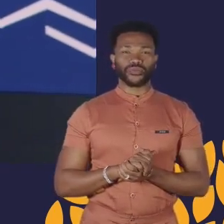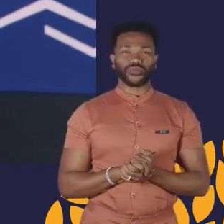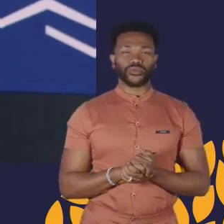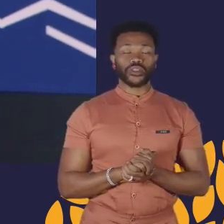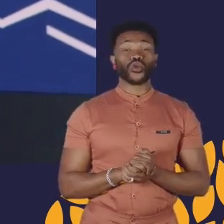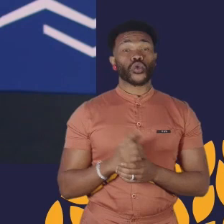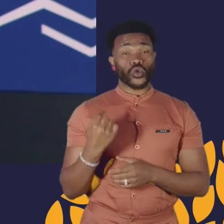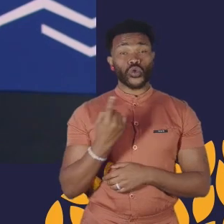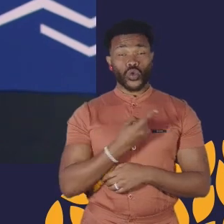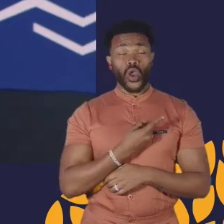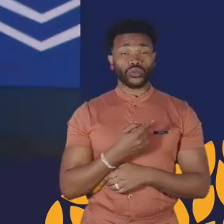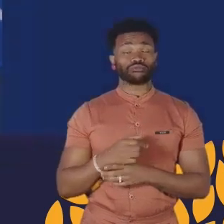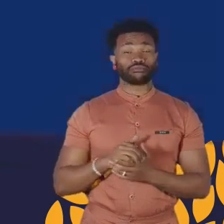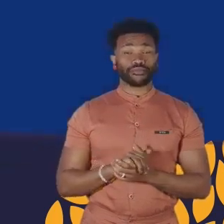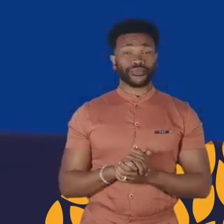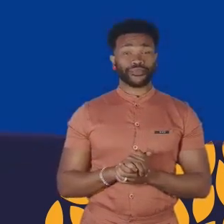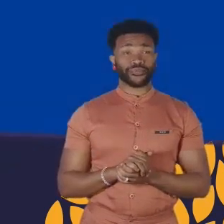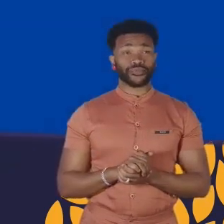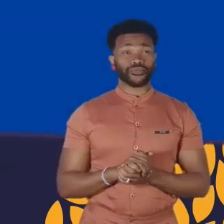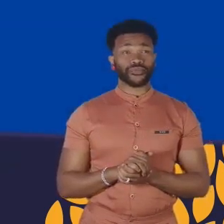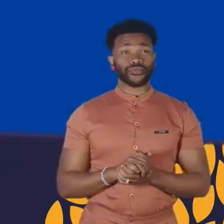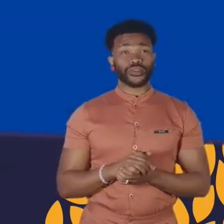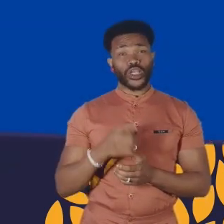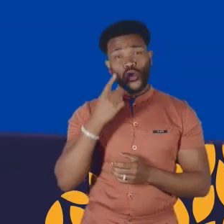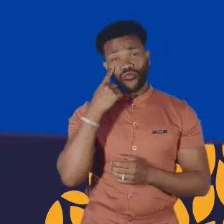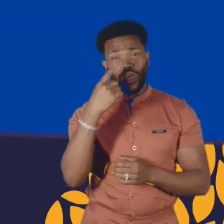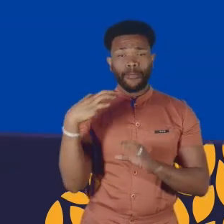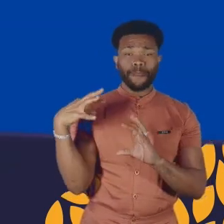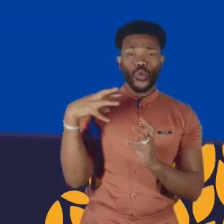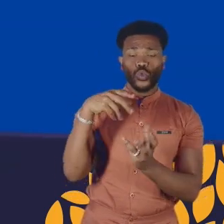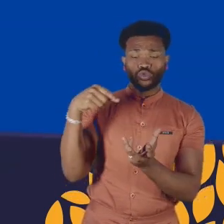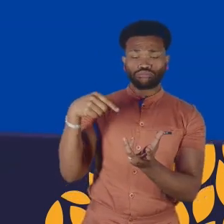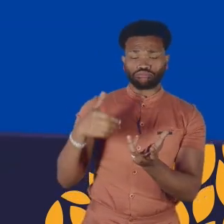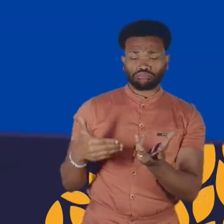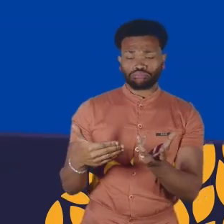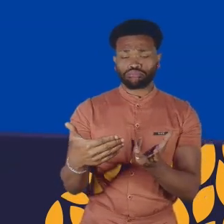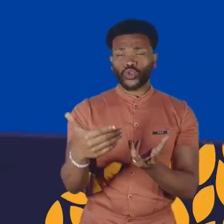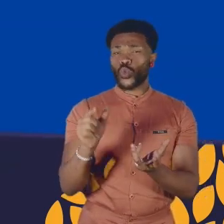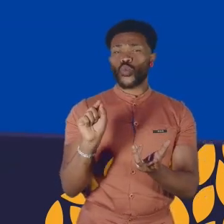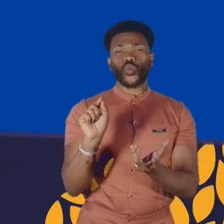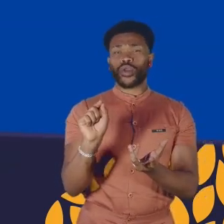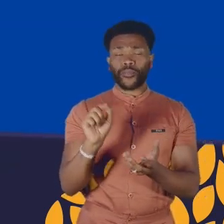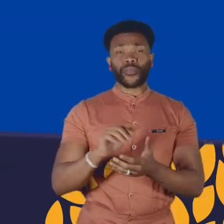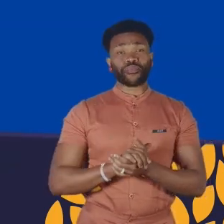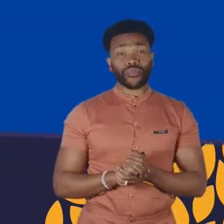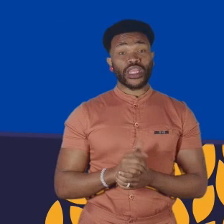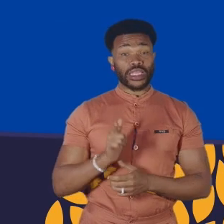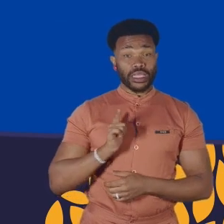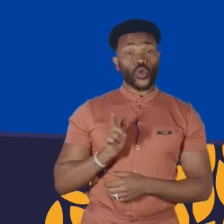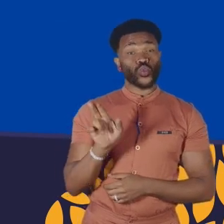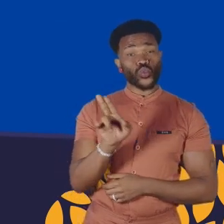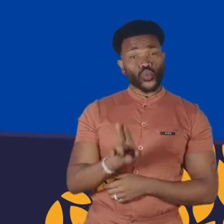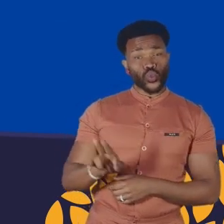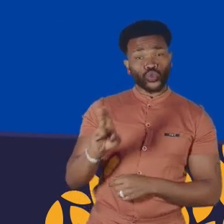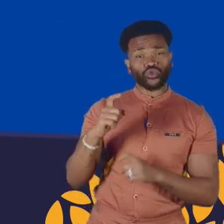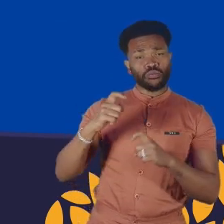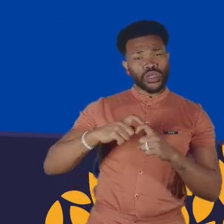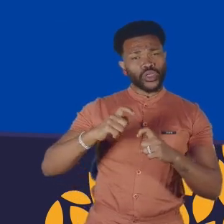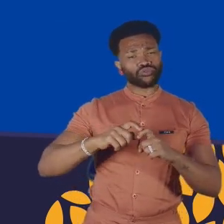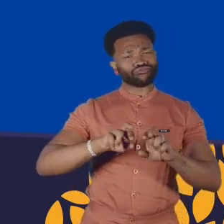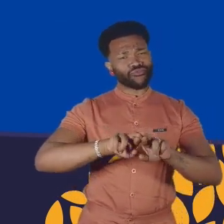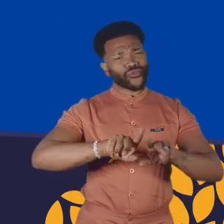Quando a gente pega mundo, tendência mundial, já são muitas aplicações